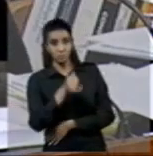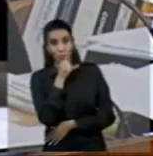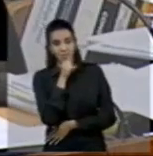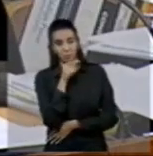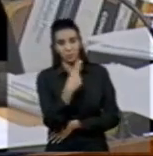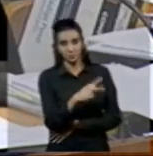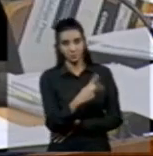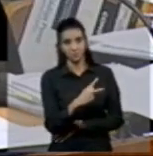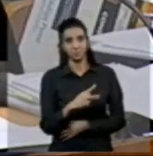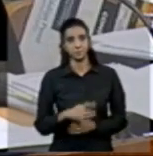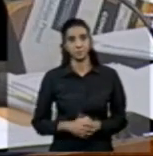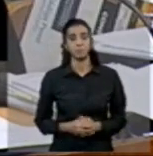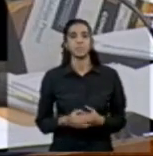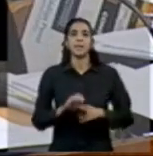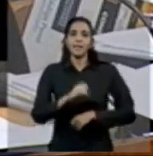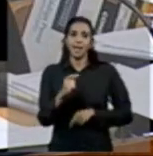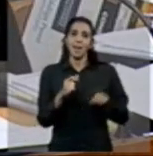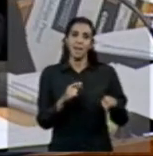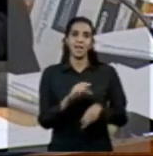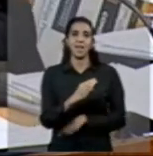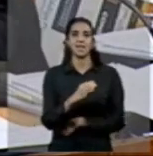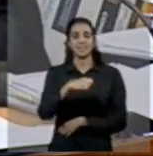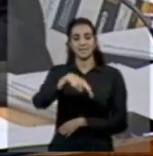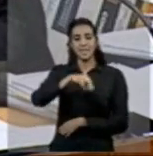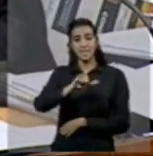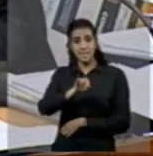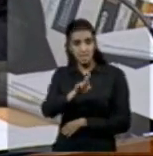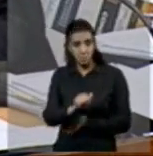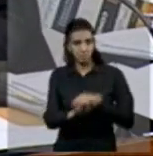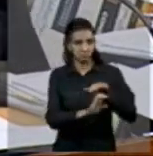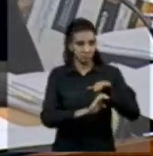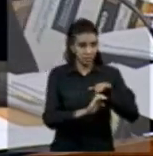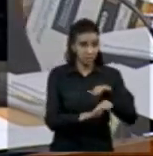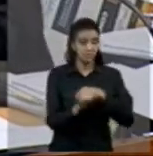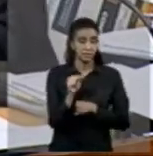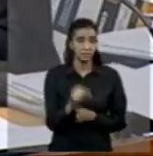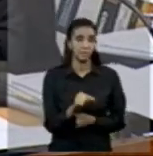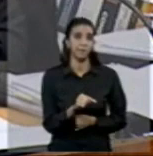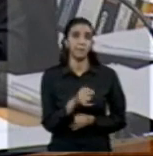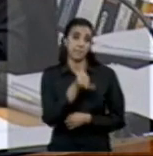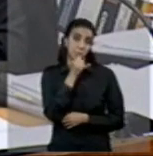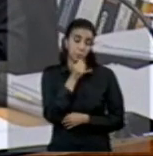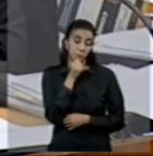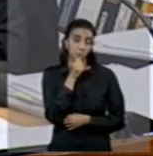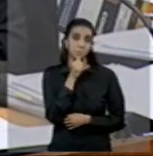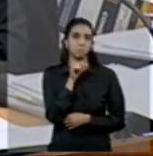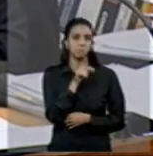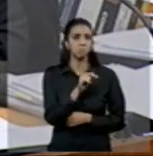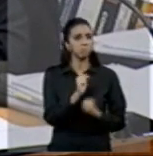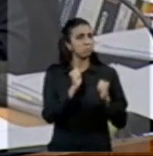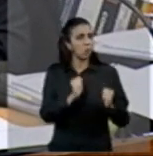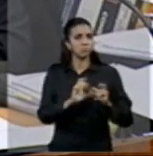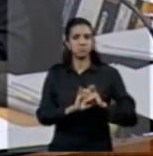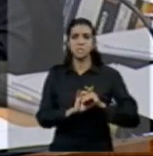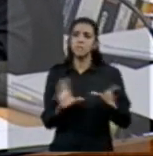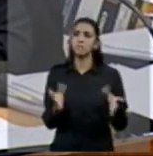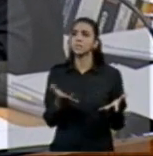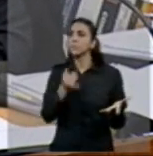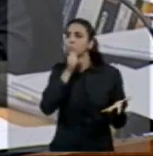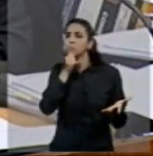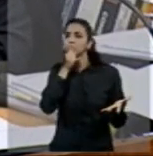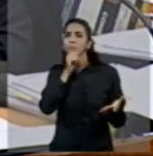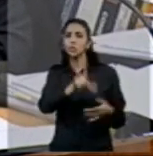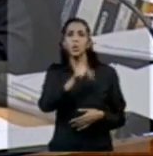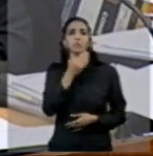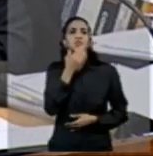Obviamente que a Cenibra, assim como qualquer outra empresa, ela tem liberdade para optar por um fluxo